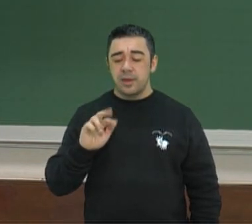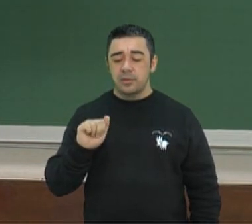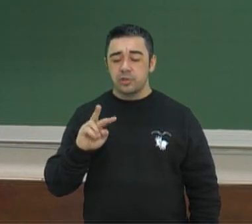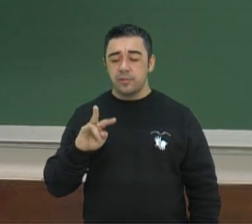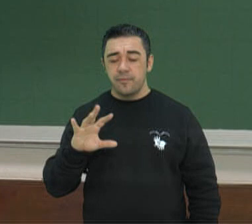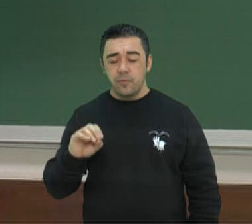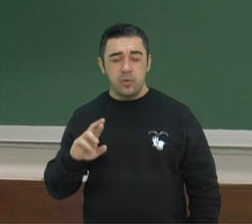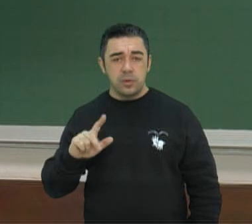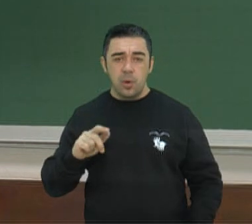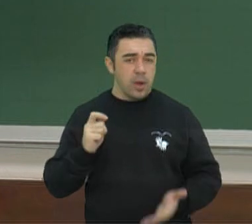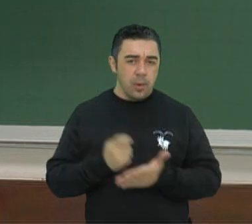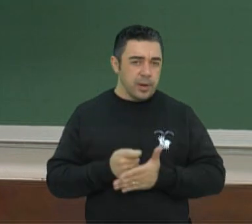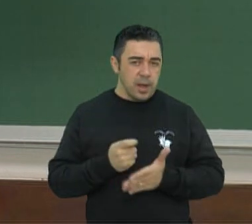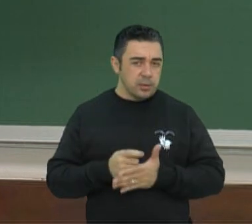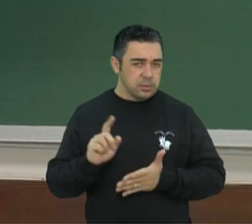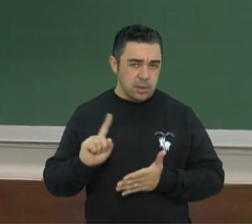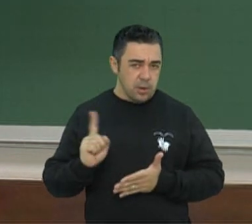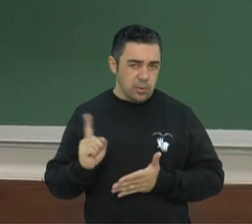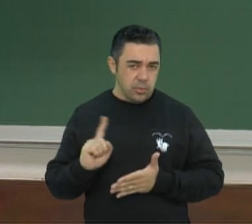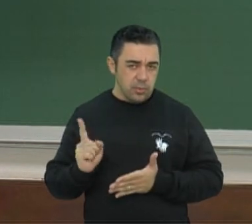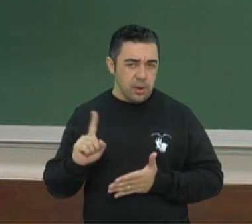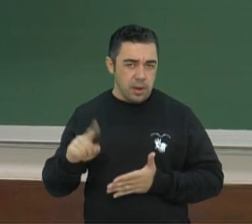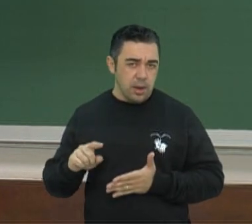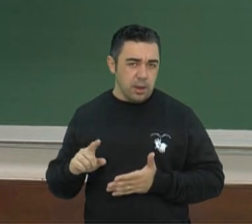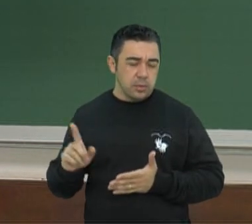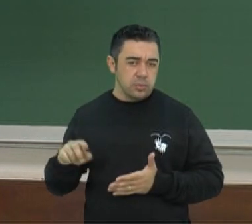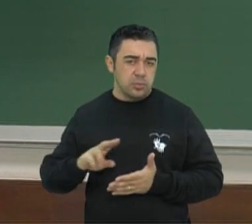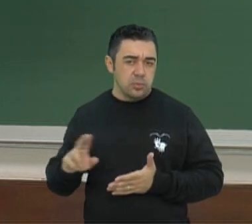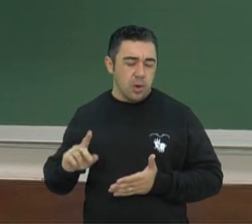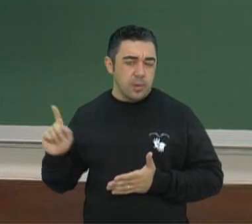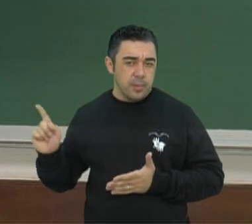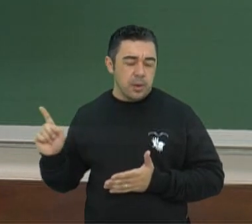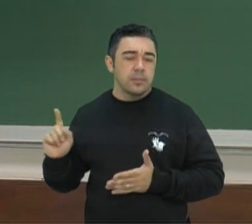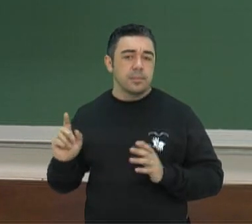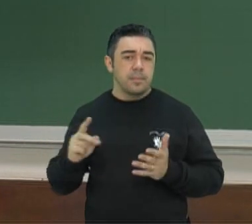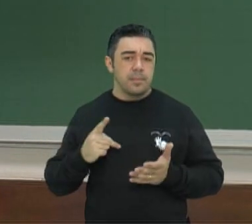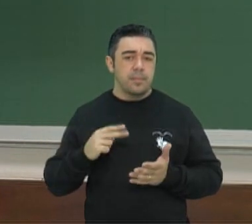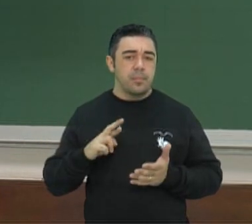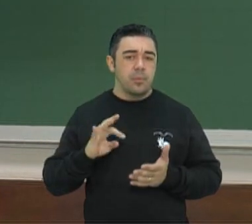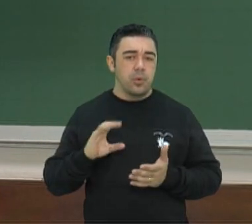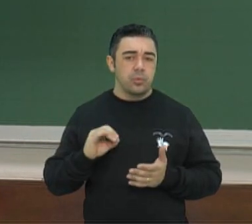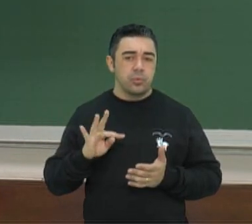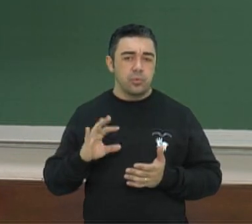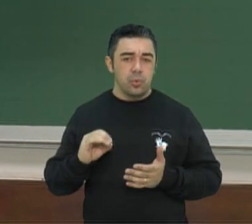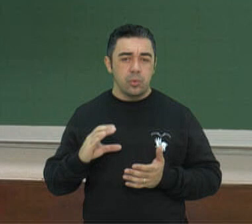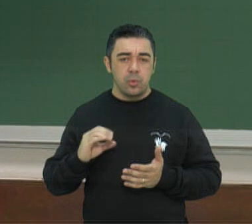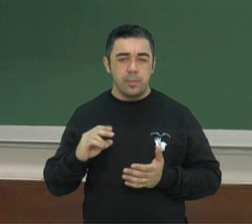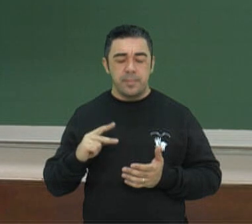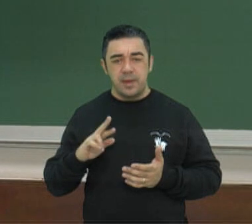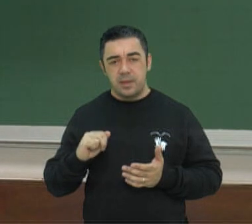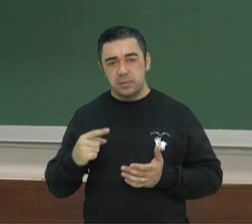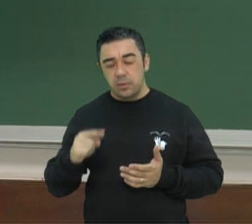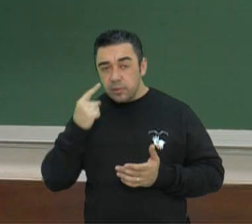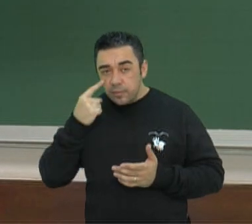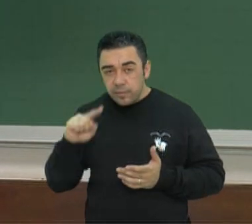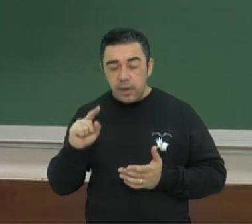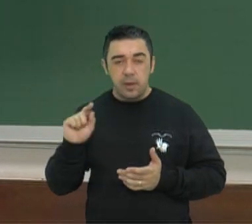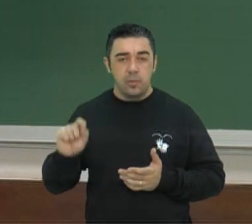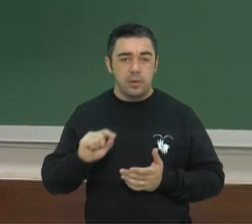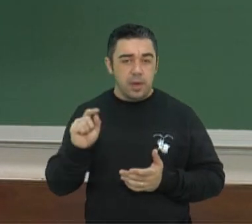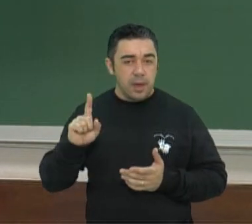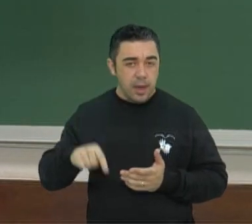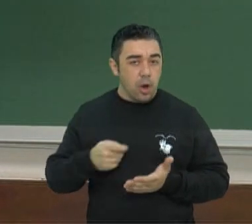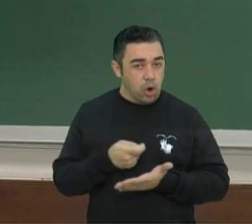tá? É difícil aparecer com esse nome, tá? Geralmente aparece protocooperação, mas se aparecer, você já sabe que o mutualismo que a gente viu anteriormente é